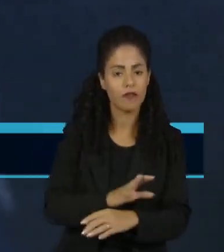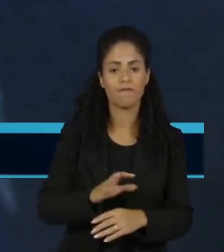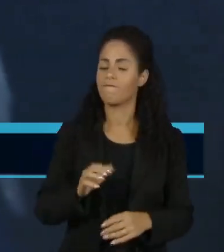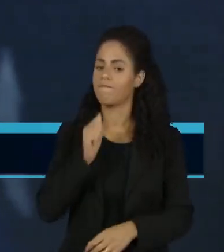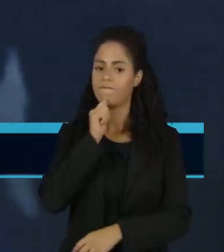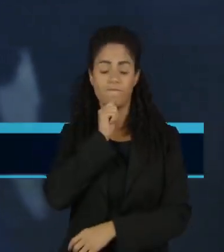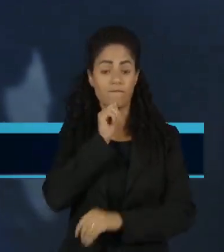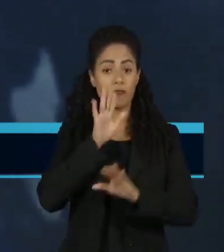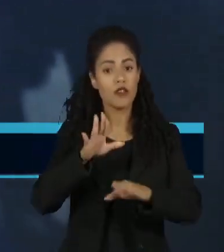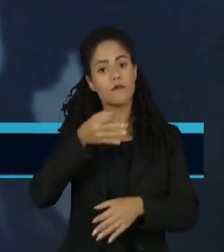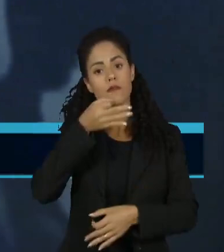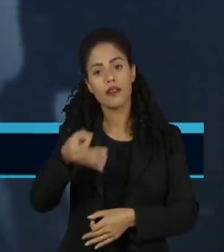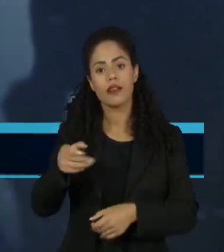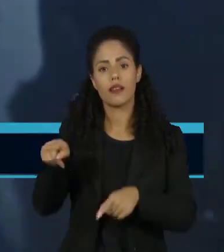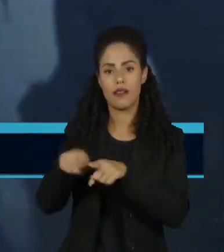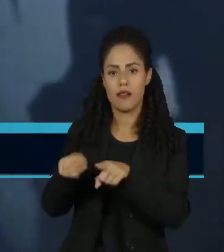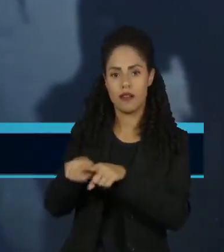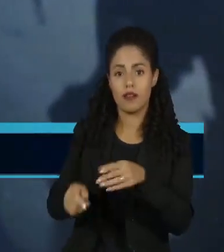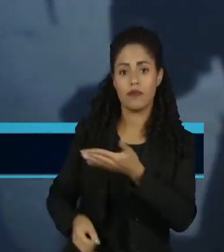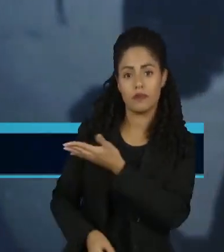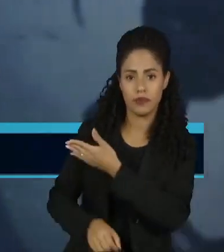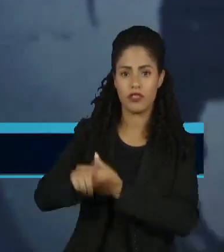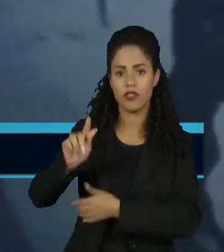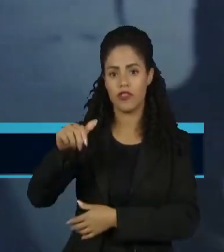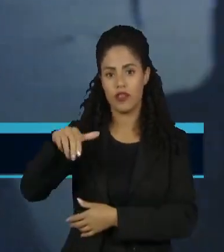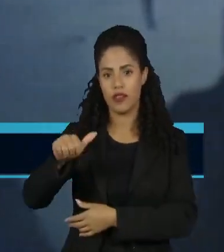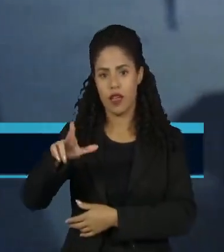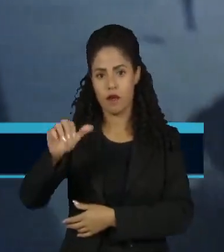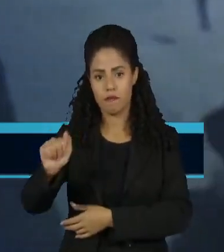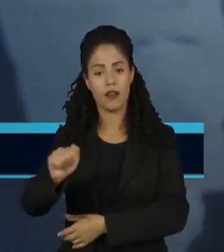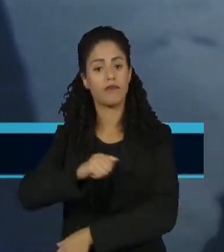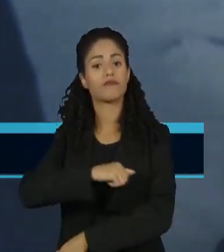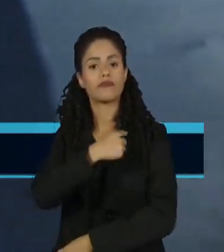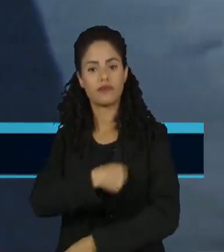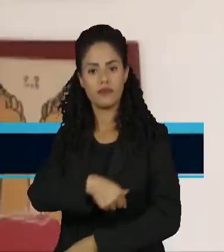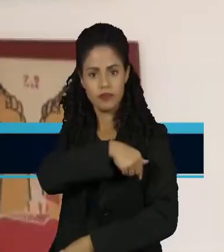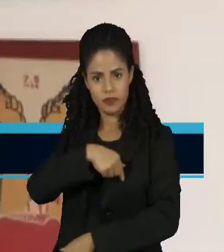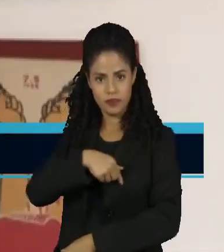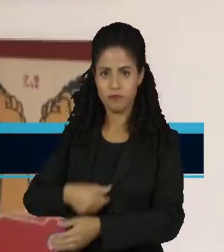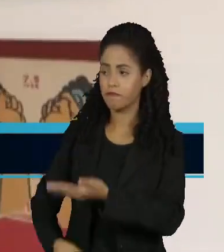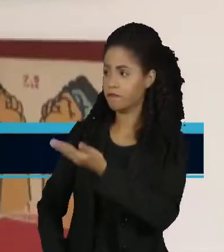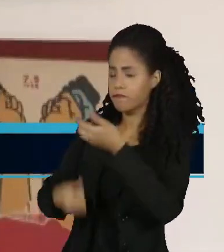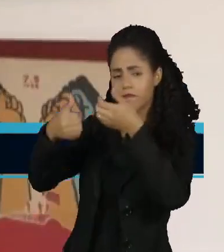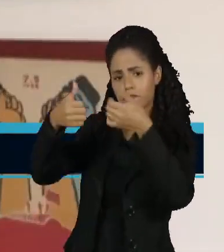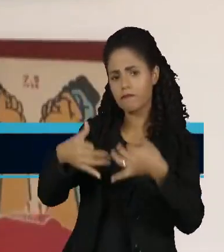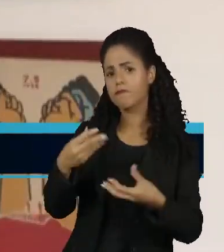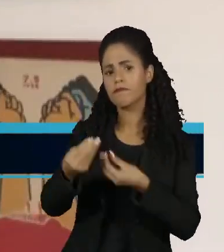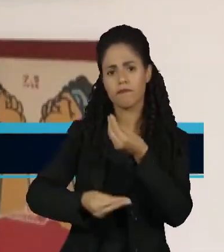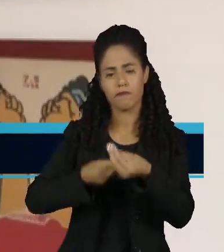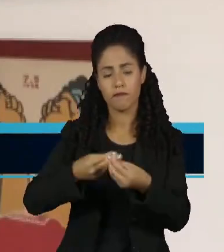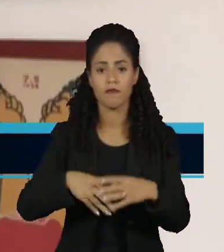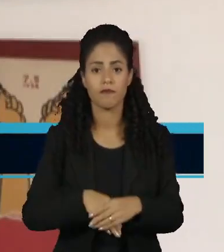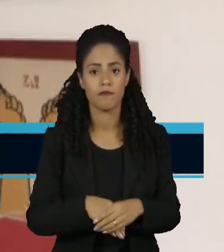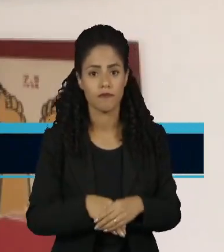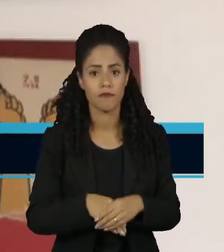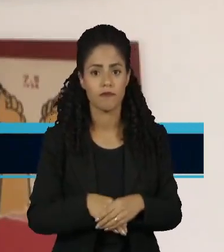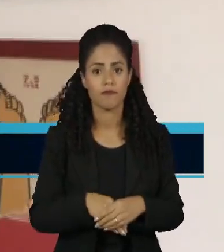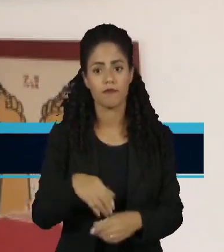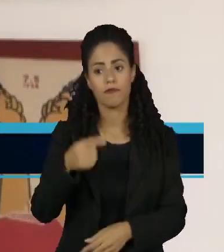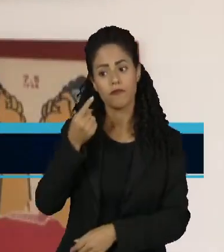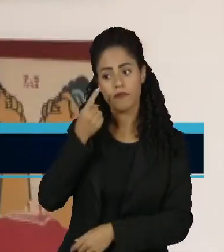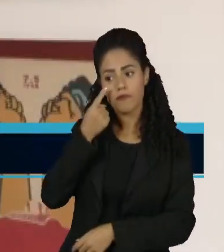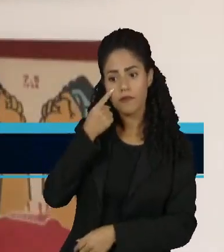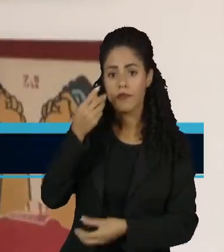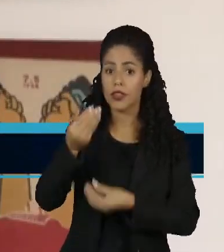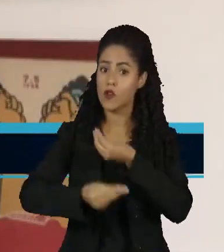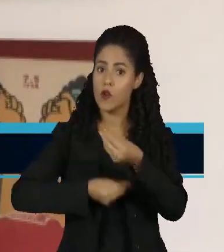O comentário é do correspondente em Genebra, na Suíça, Jamil Chad. Nesta semana, negociadores de ambos os